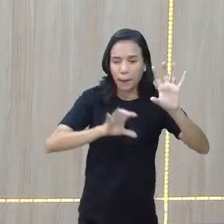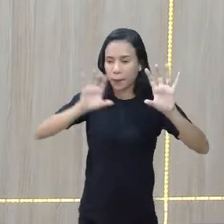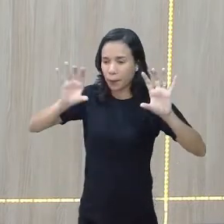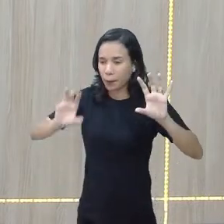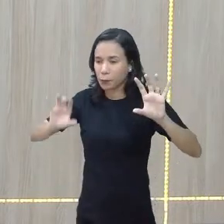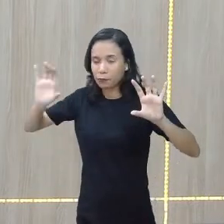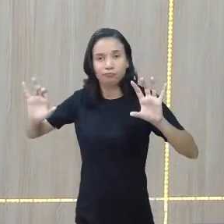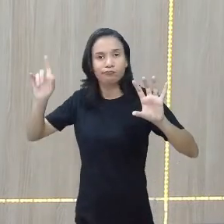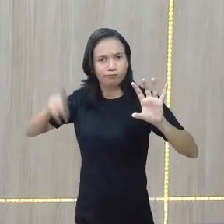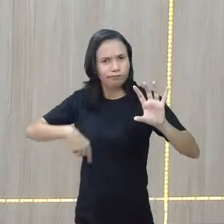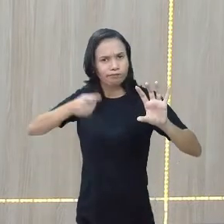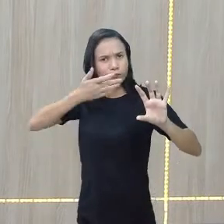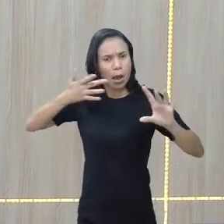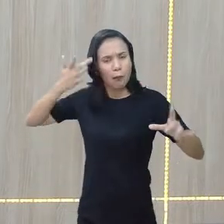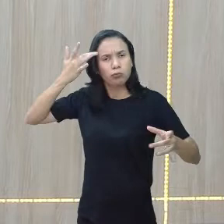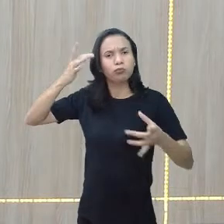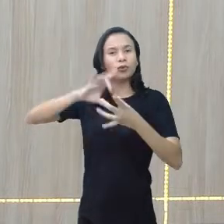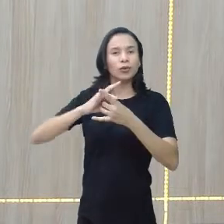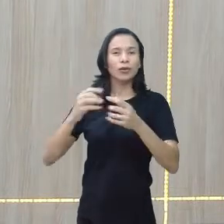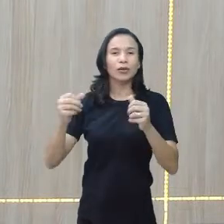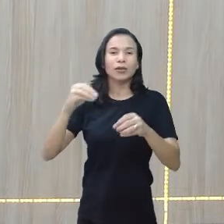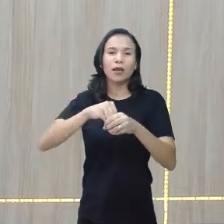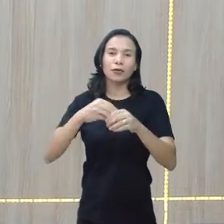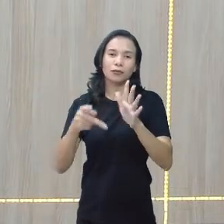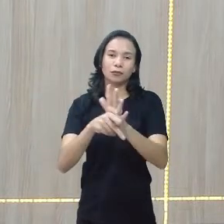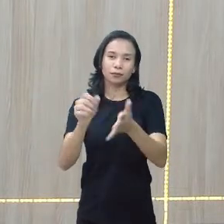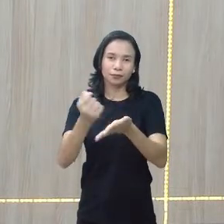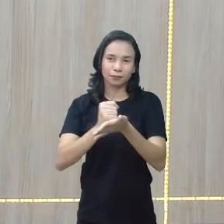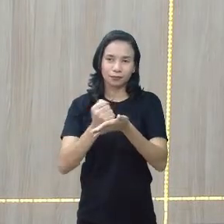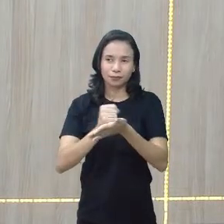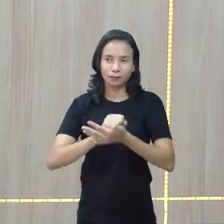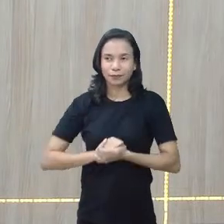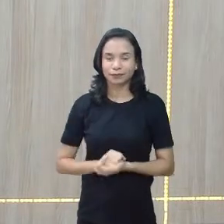muito bem trabalhadas em uma atividade com o jogo.